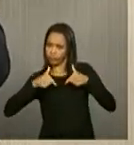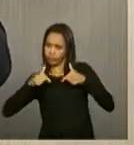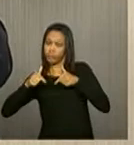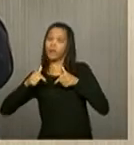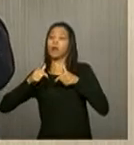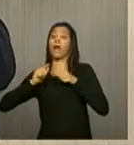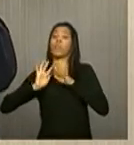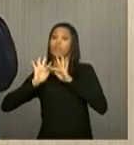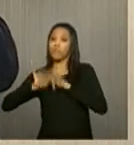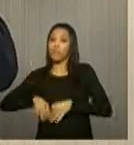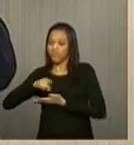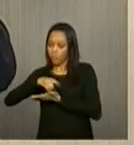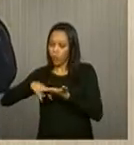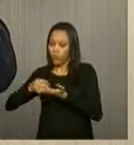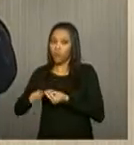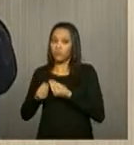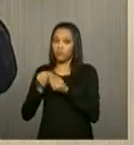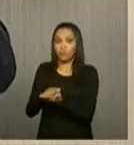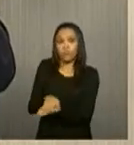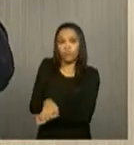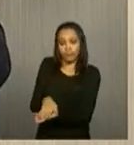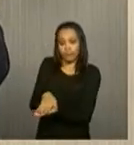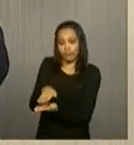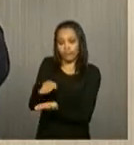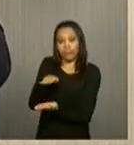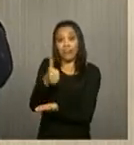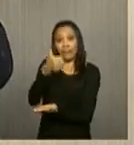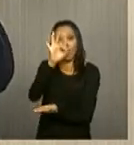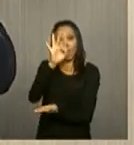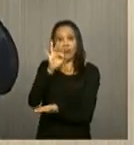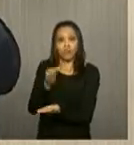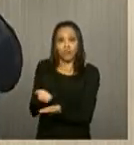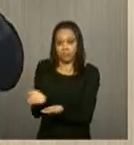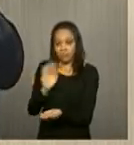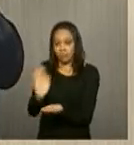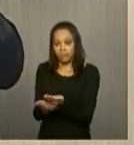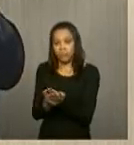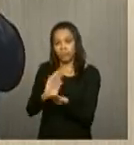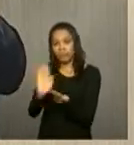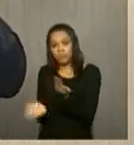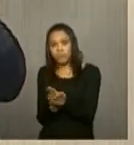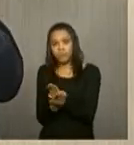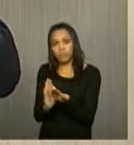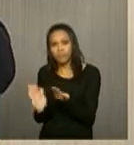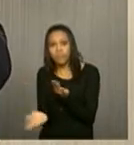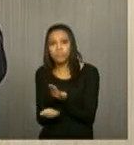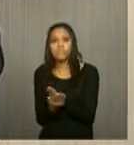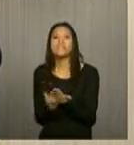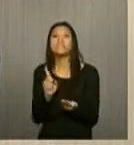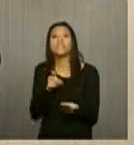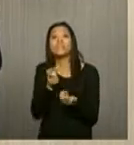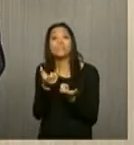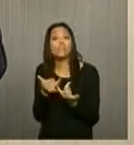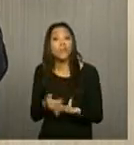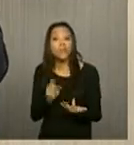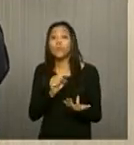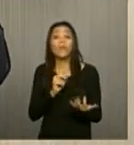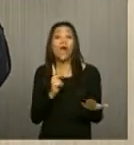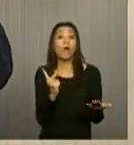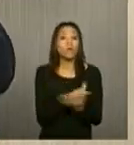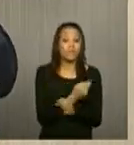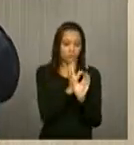tem é mais de 10 anexos e cada neto corresponde a uma etapa dos exames realizados